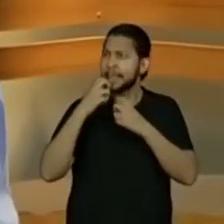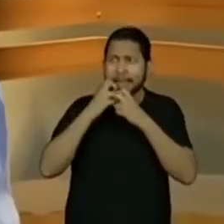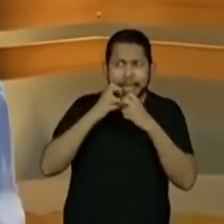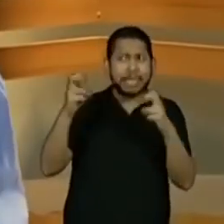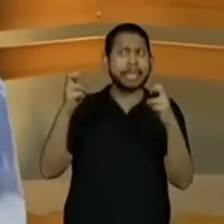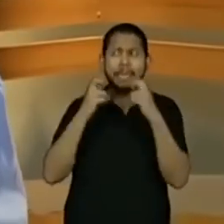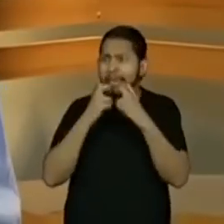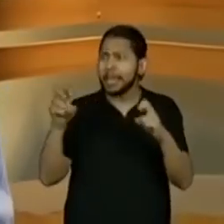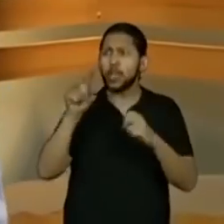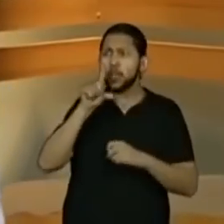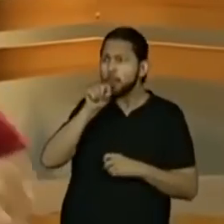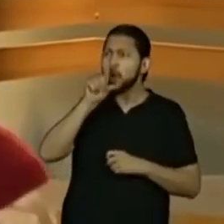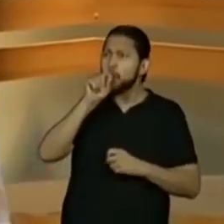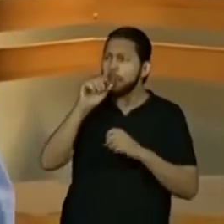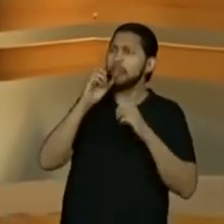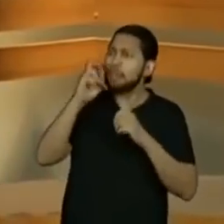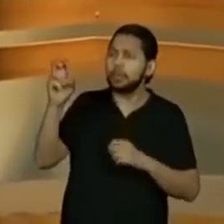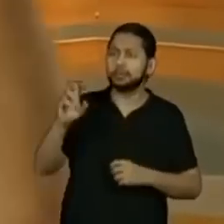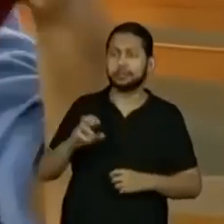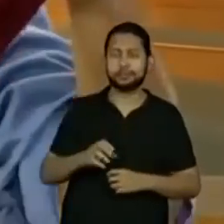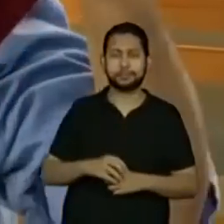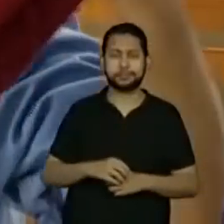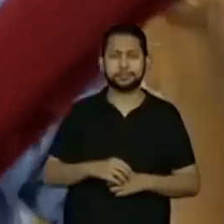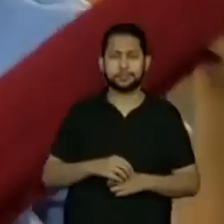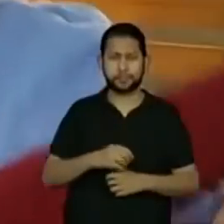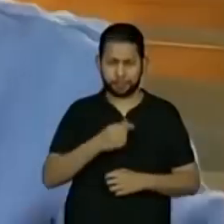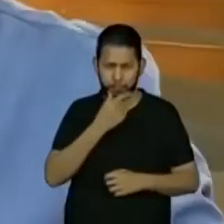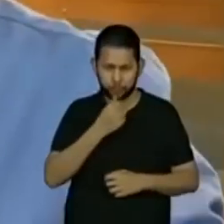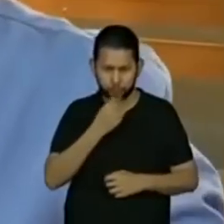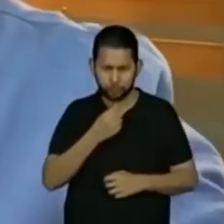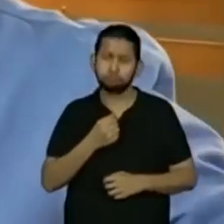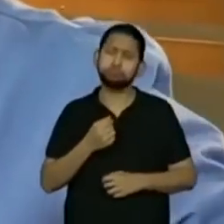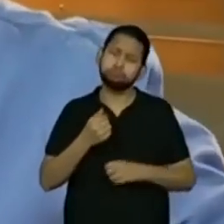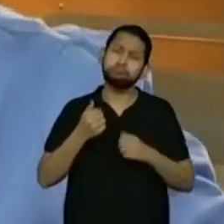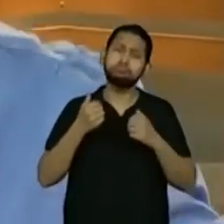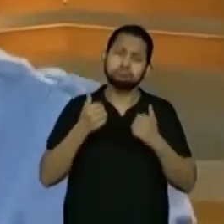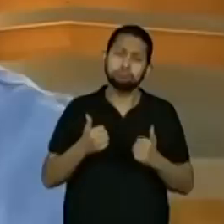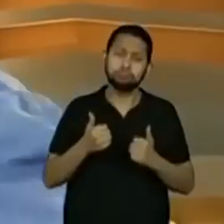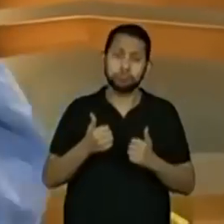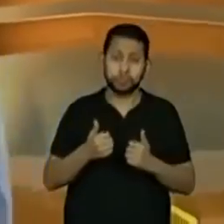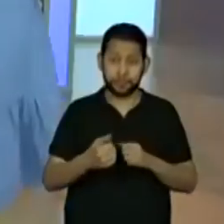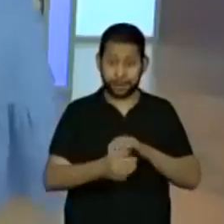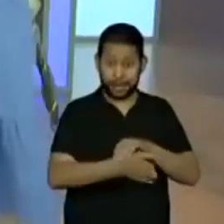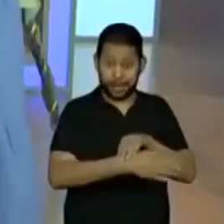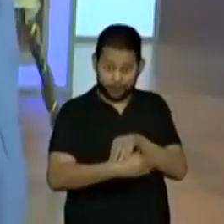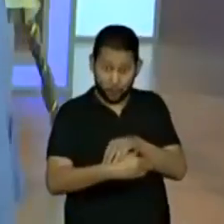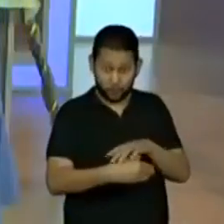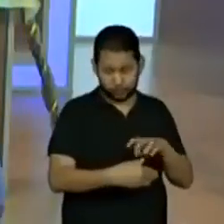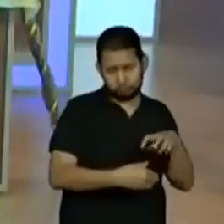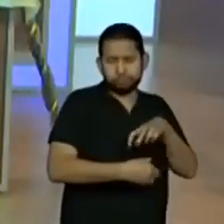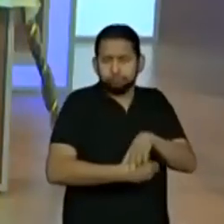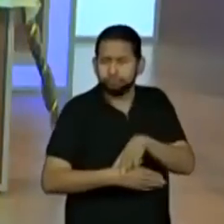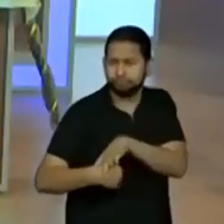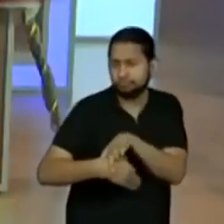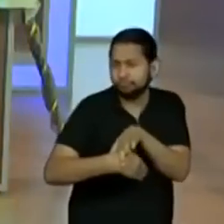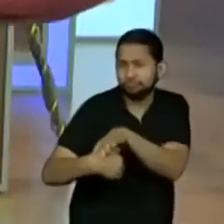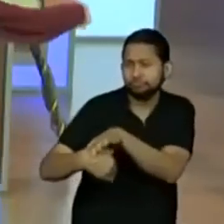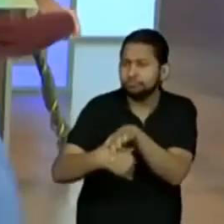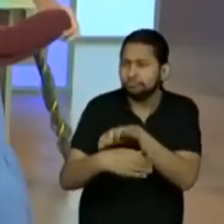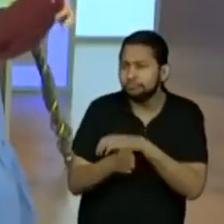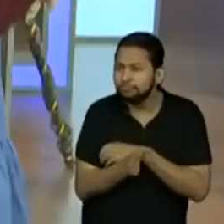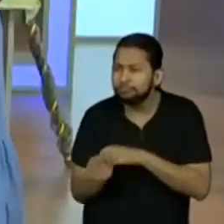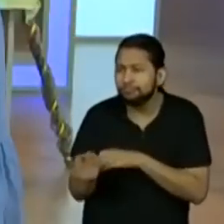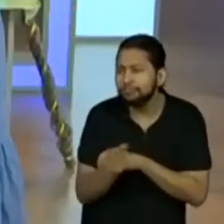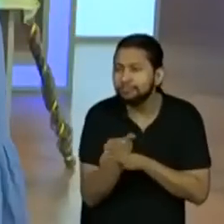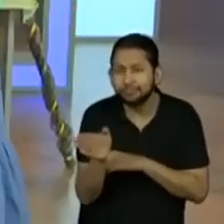gritar. Aí ele foi, subiu em cima da raposa, e eu vou para outra câmera, ele foi...